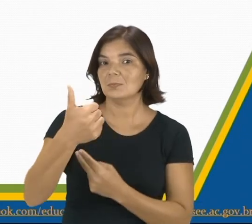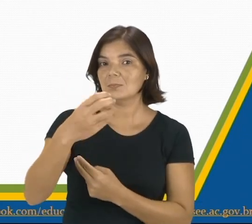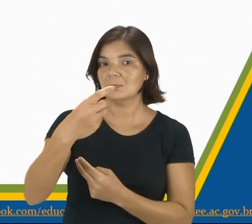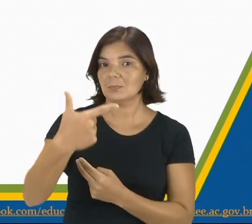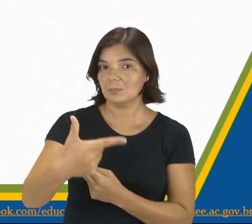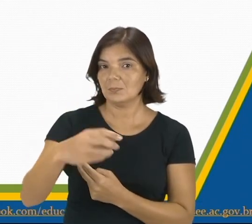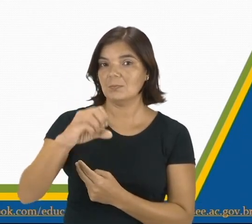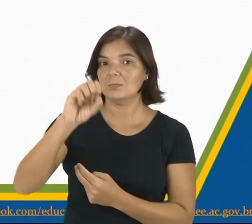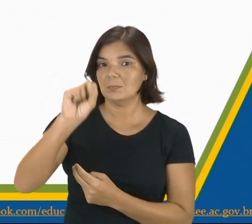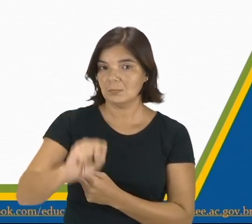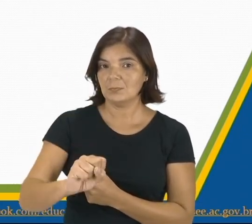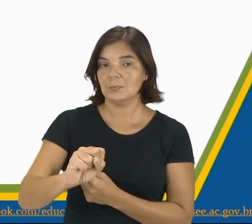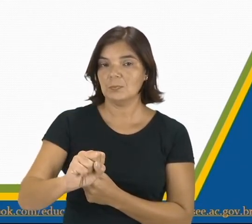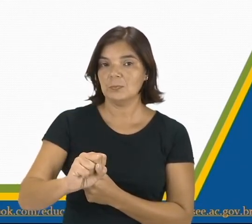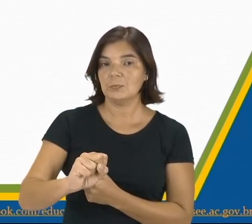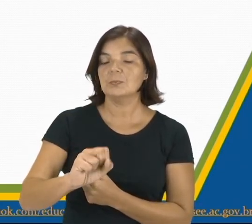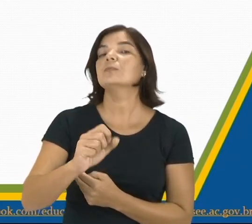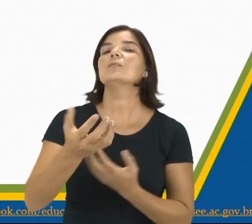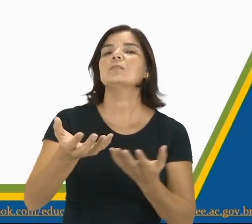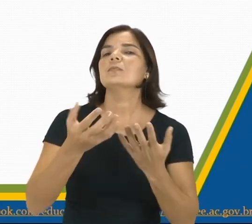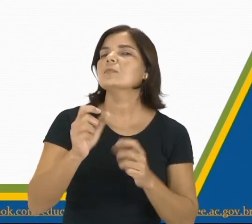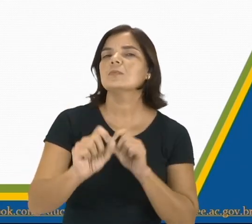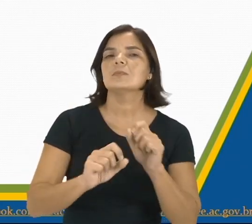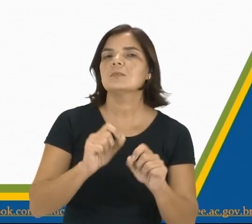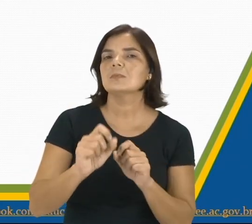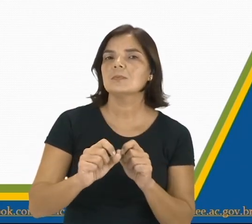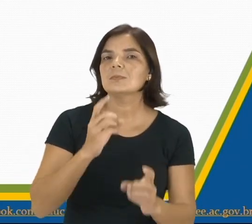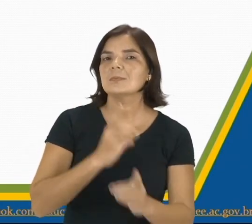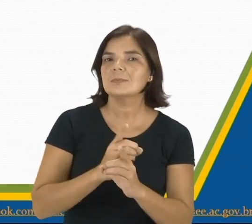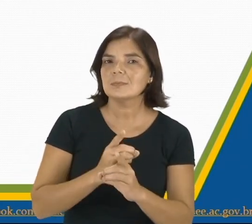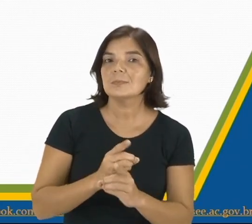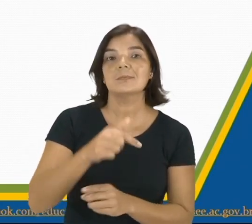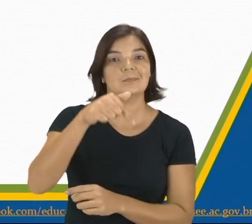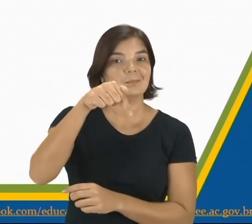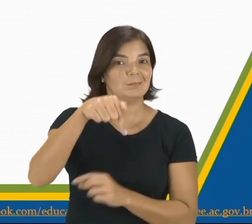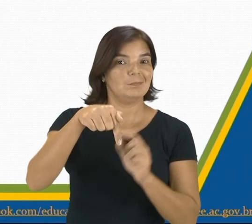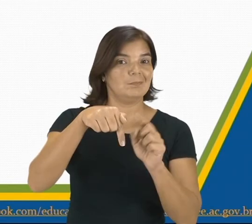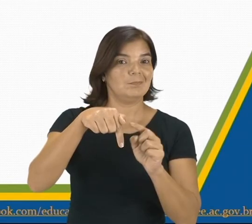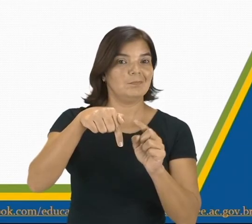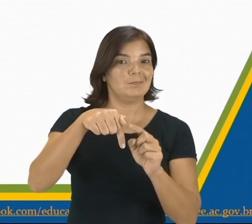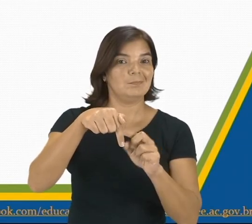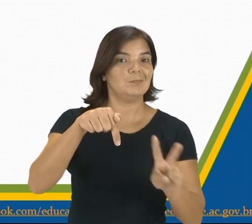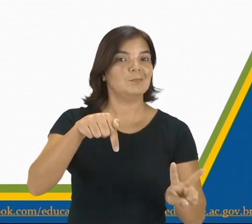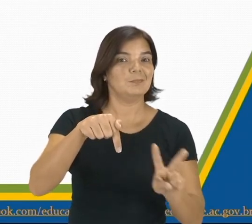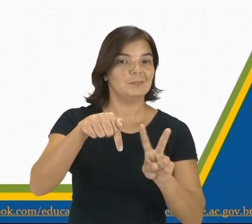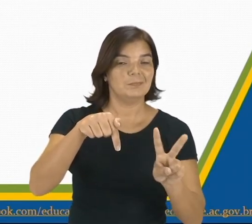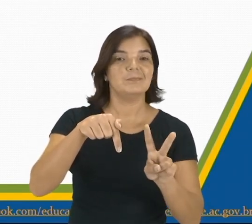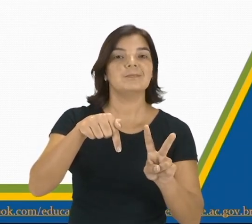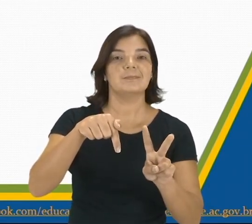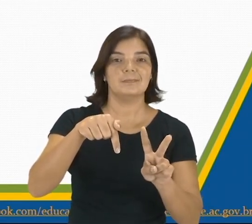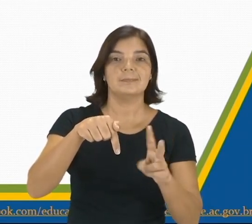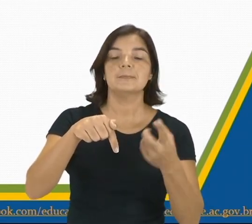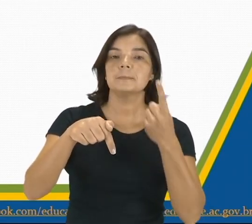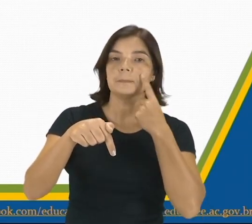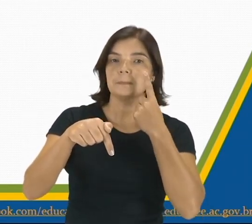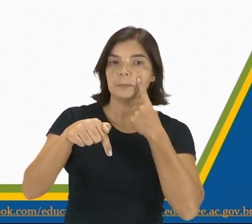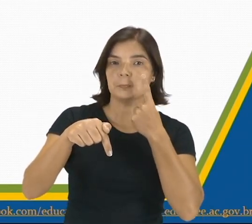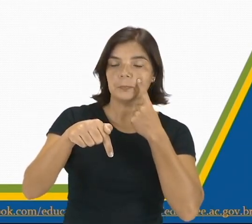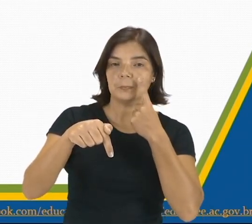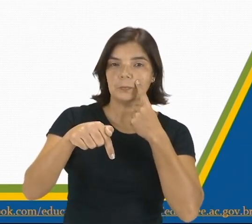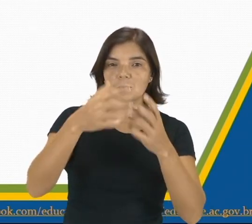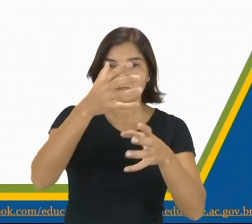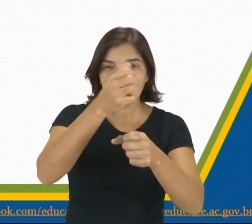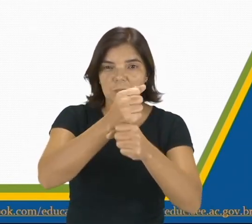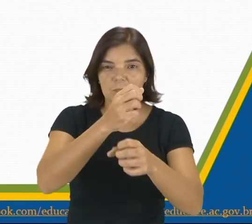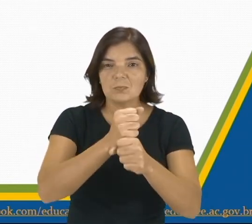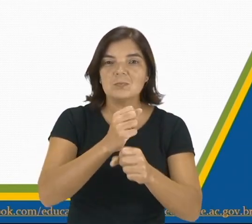120 segundos. E o que nós queremos? Nós queremos saber o valor de quê? Então, pegando aquela nossa